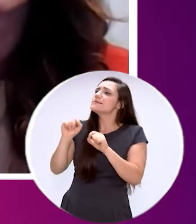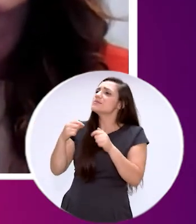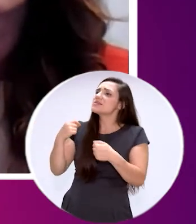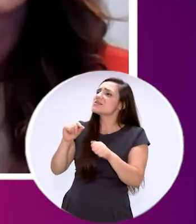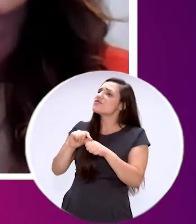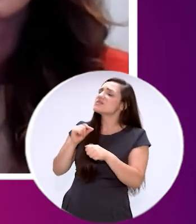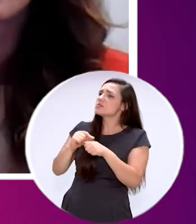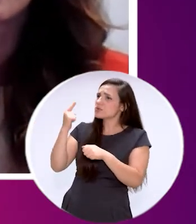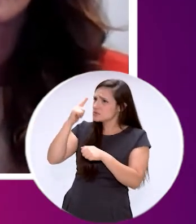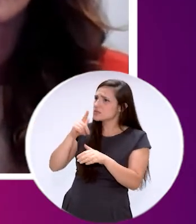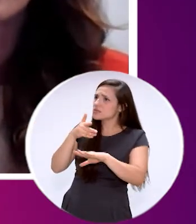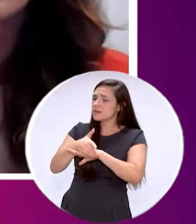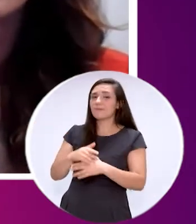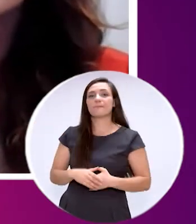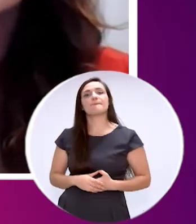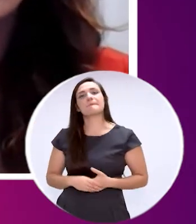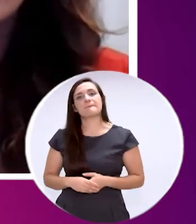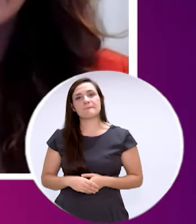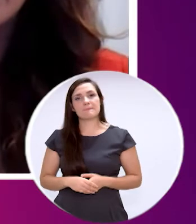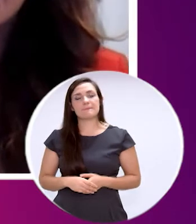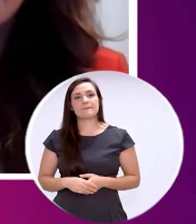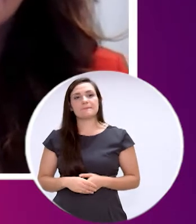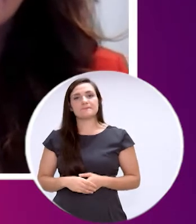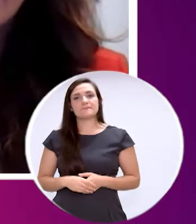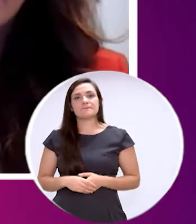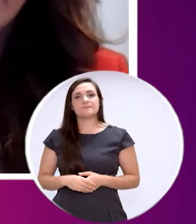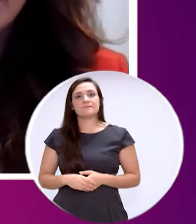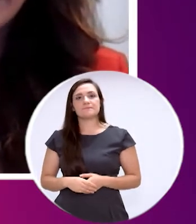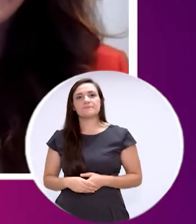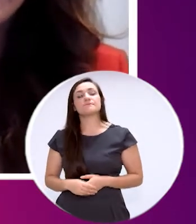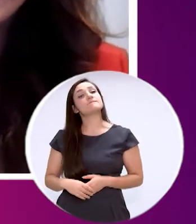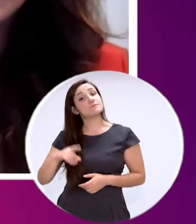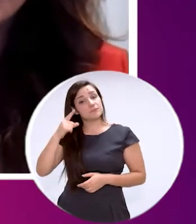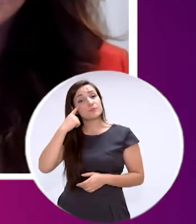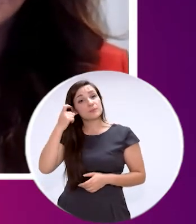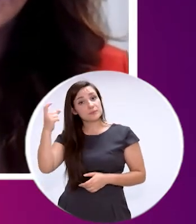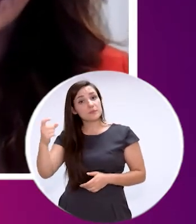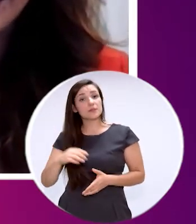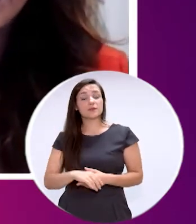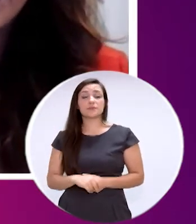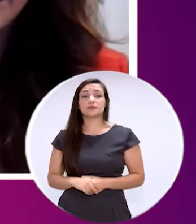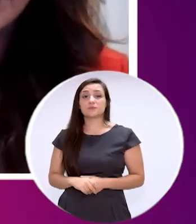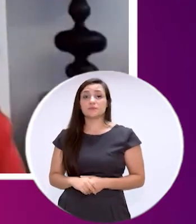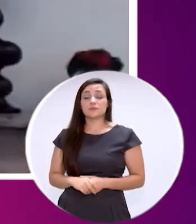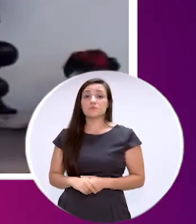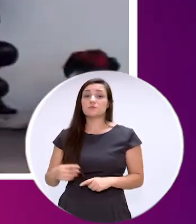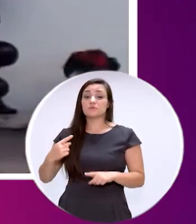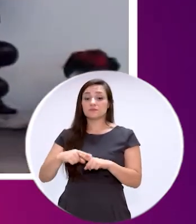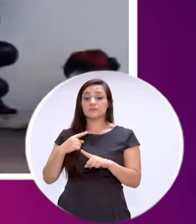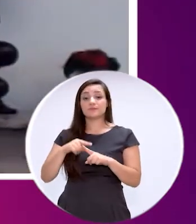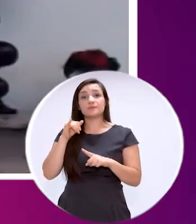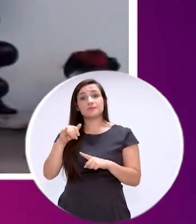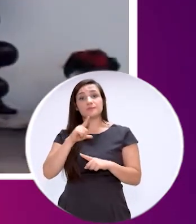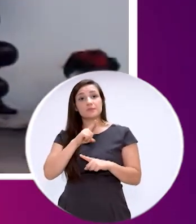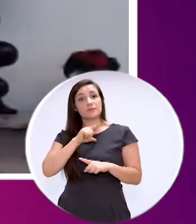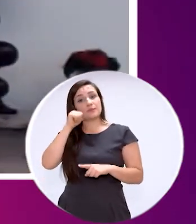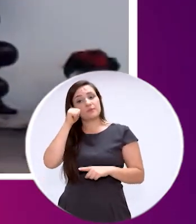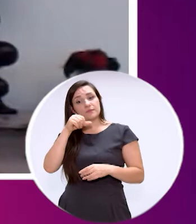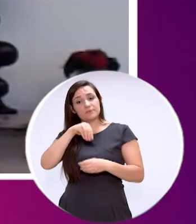estudar, enfim. Sim, é bem interessante porque eu acho que mulheres na